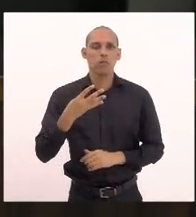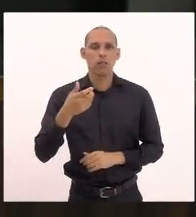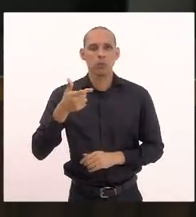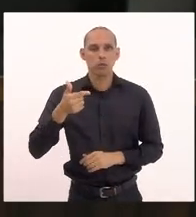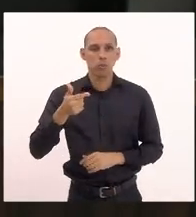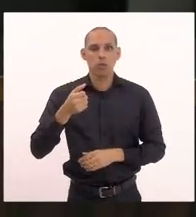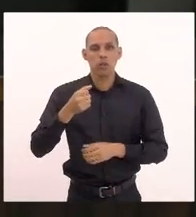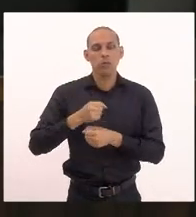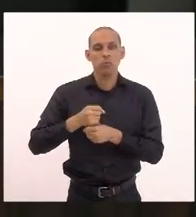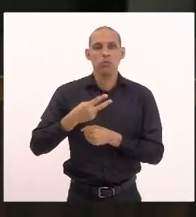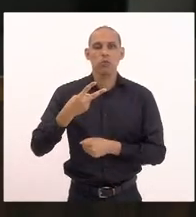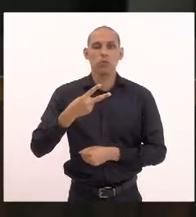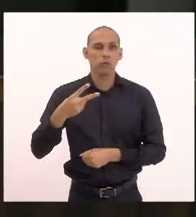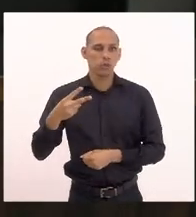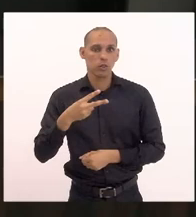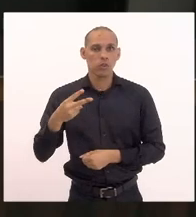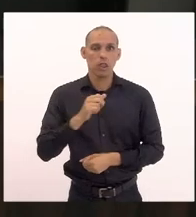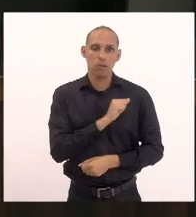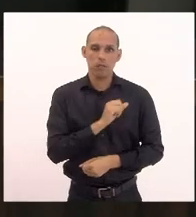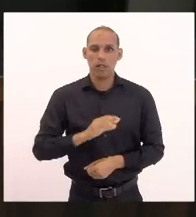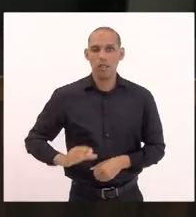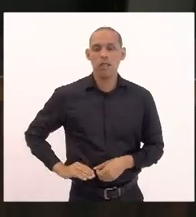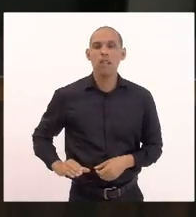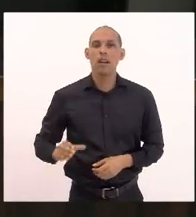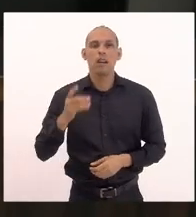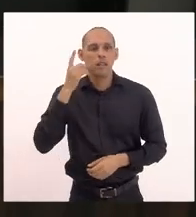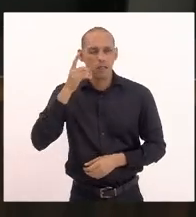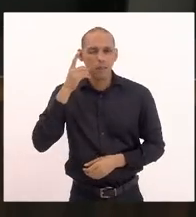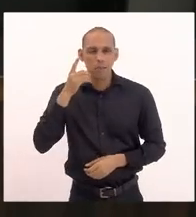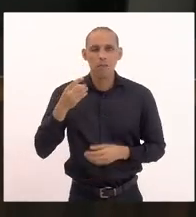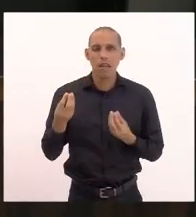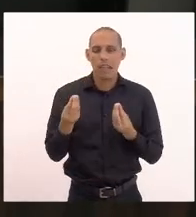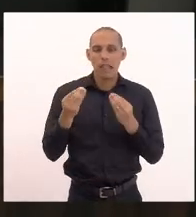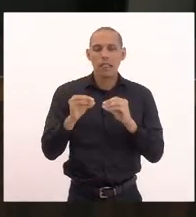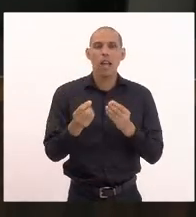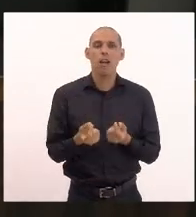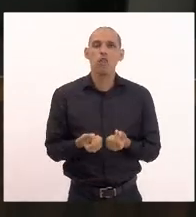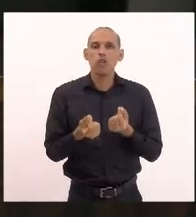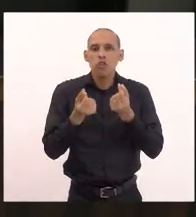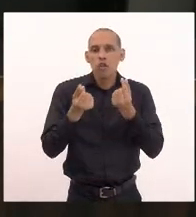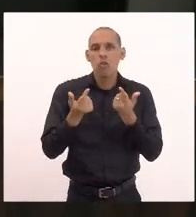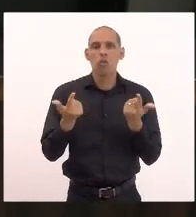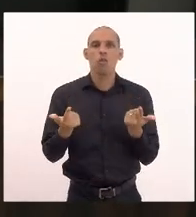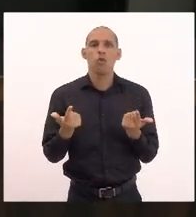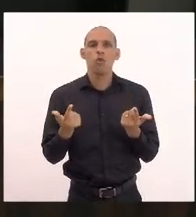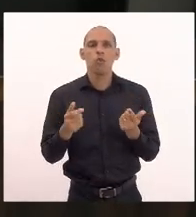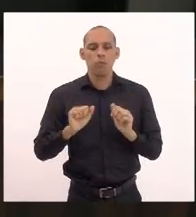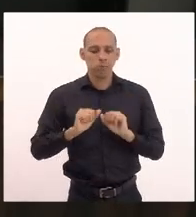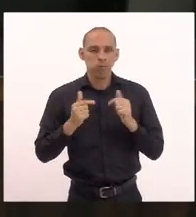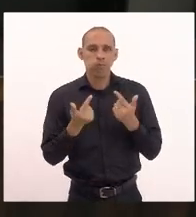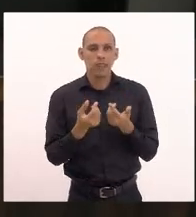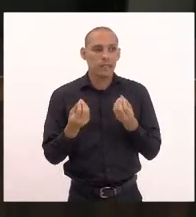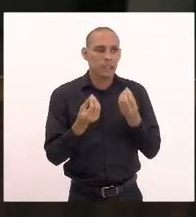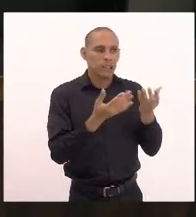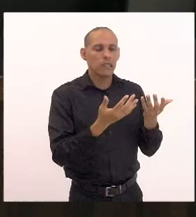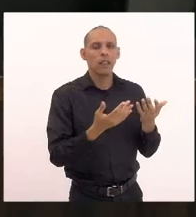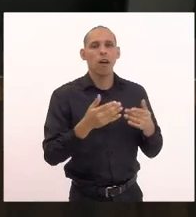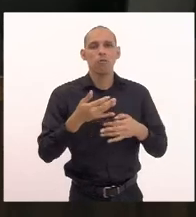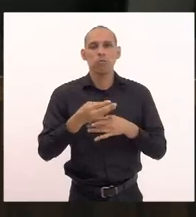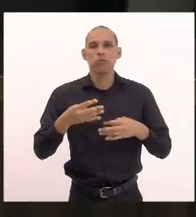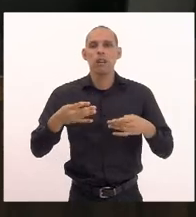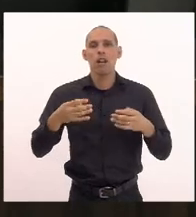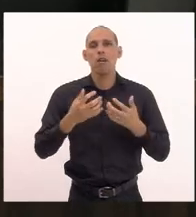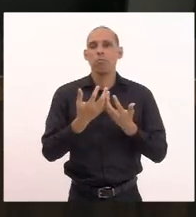autoria do deputado André Siciliano, destina recursos do Fundo Especial da Assembleia Legislativa do Estado do Rio de Janeiro ao município de Petrópolis.